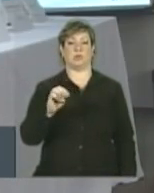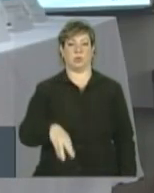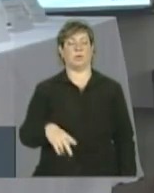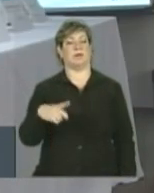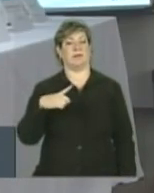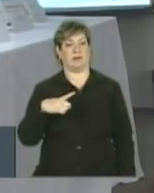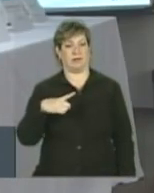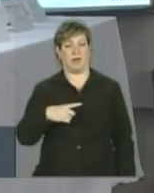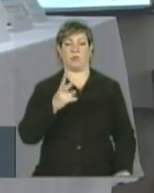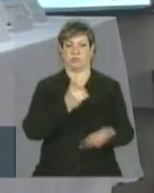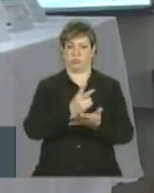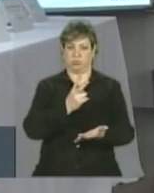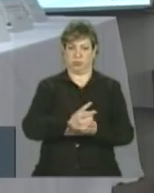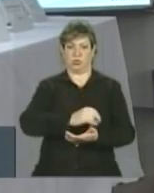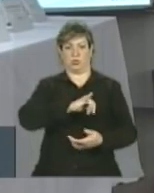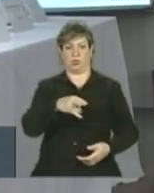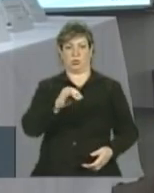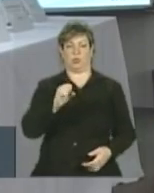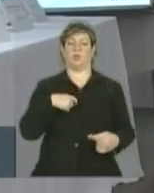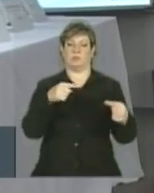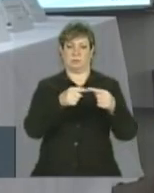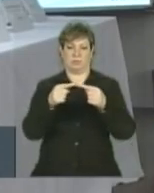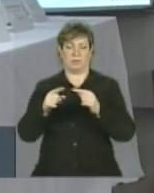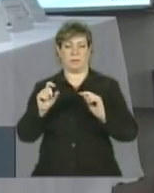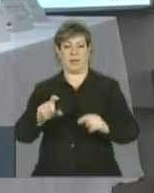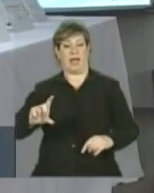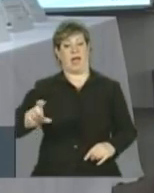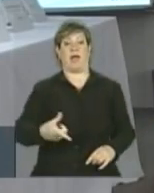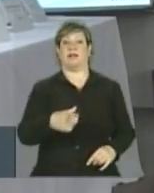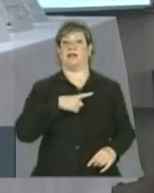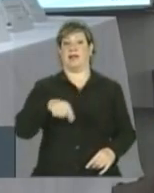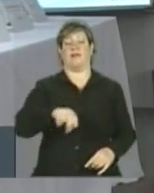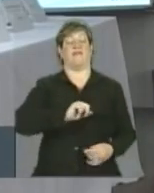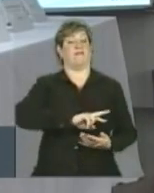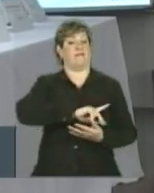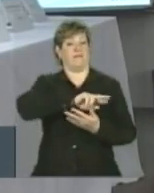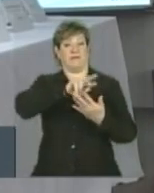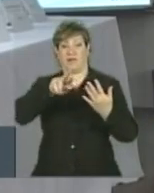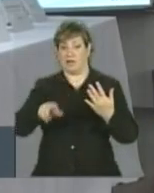mantendo os juros, que a gente acha que são juros adequados, são cartões que têm várias